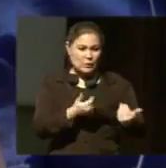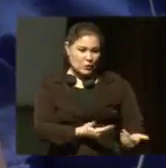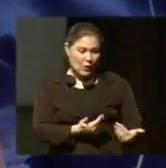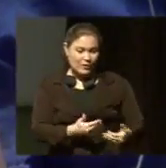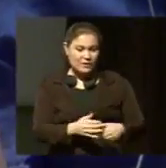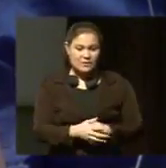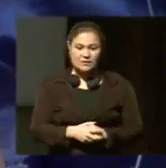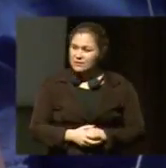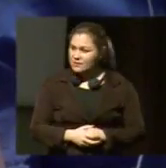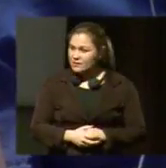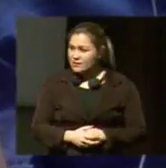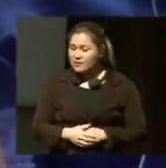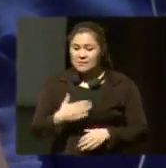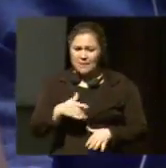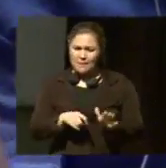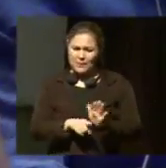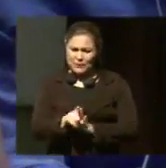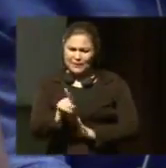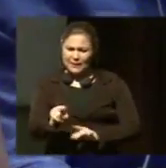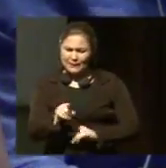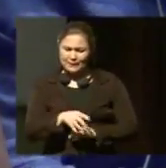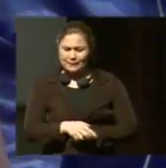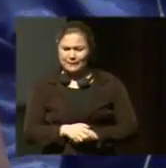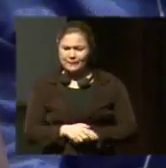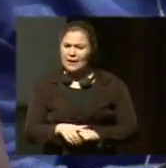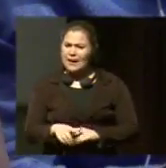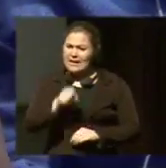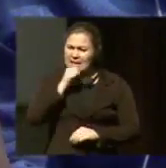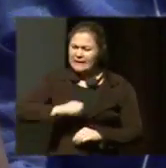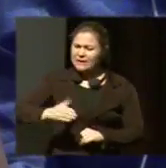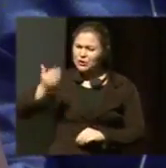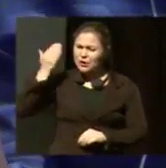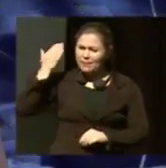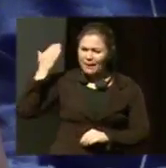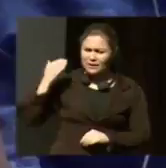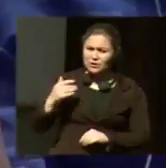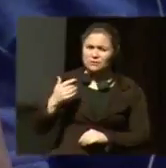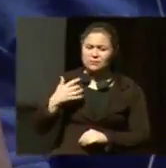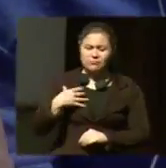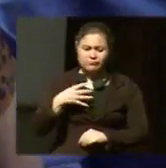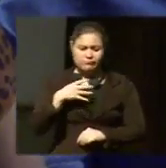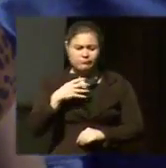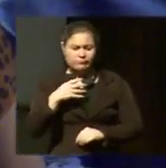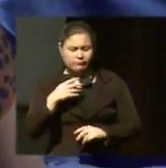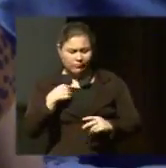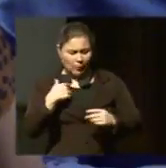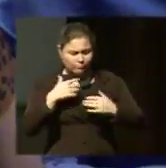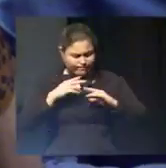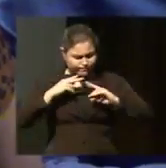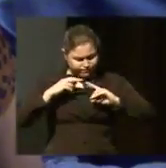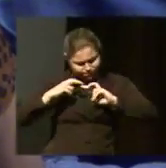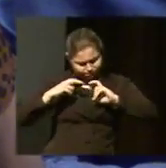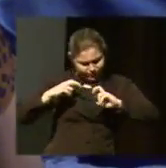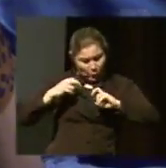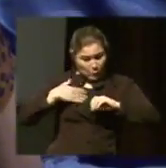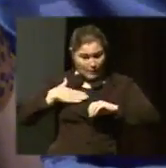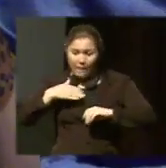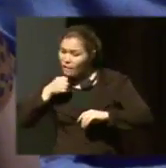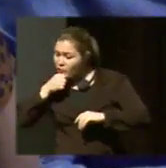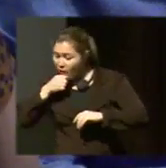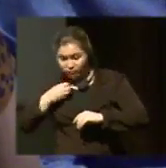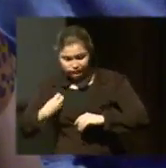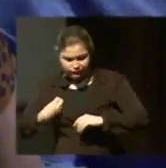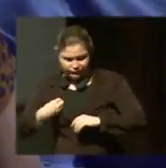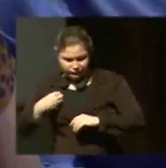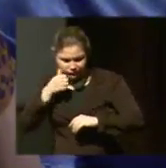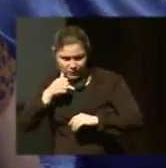jovens. E a minha pergunta é o seguinte, antigamente eu me via assim, eu, quando a minha avó era viva, né? Que